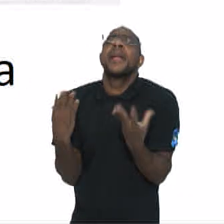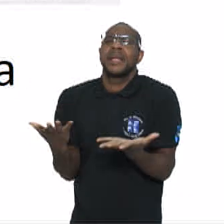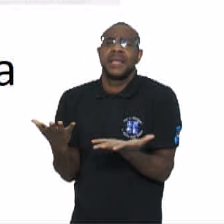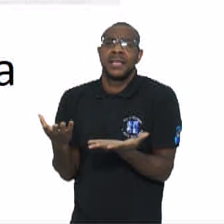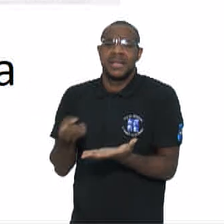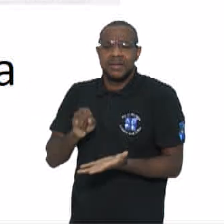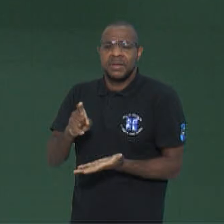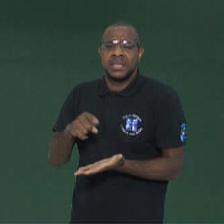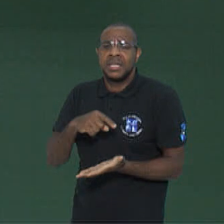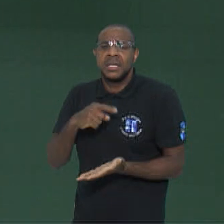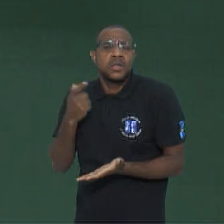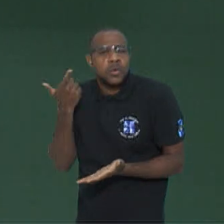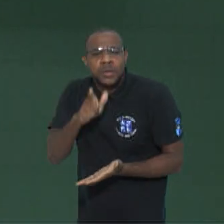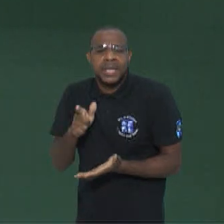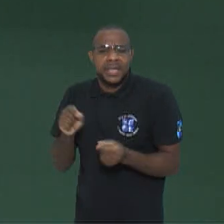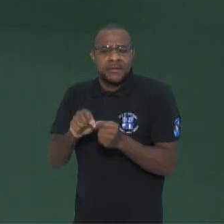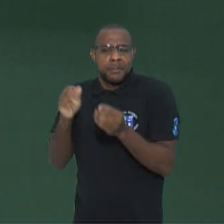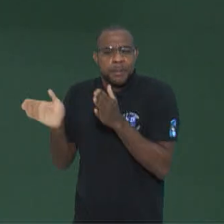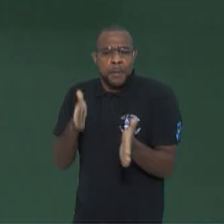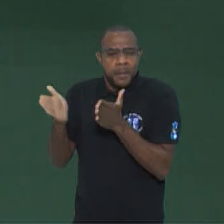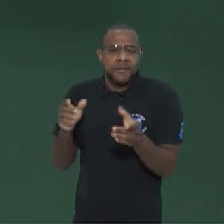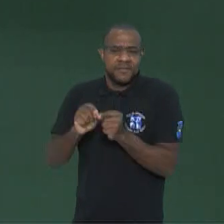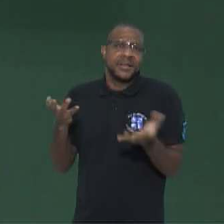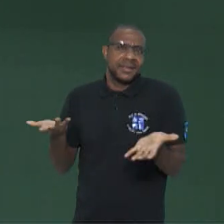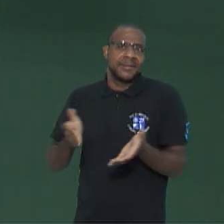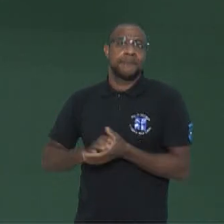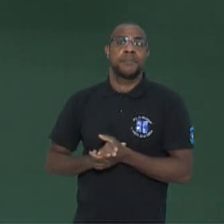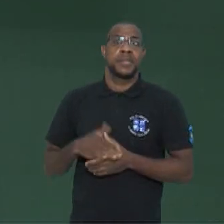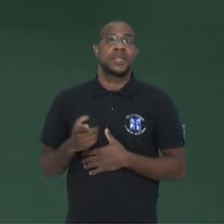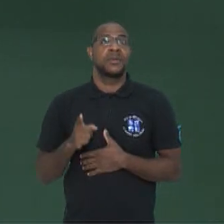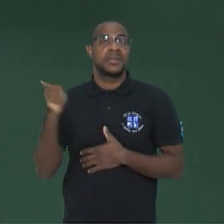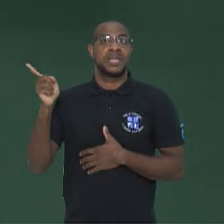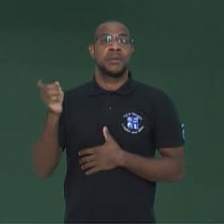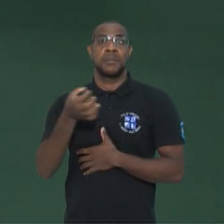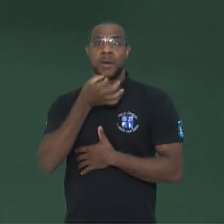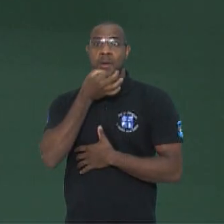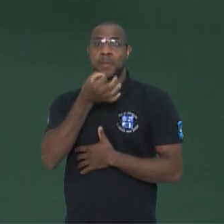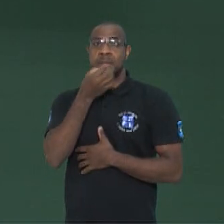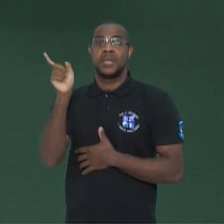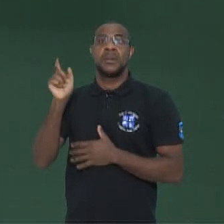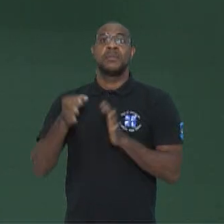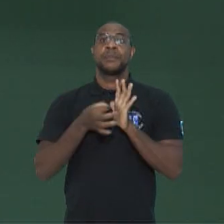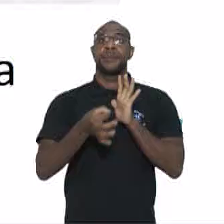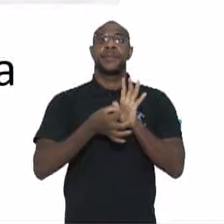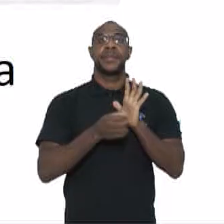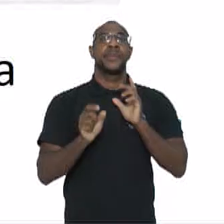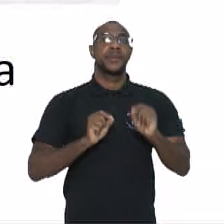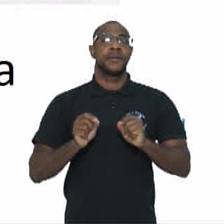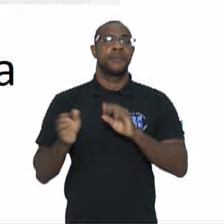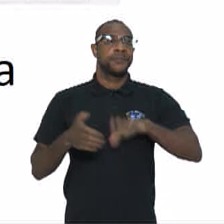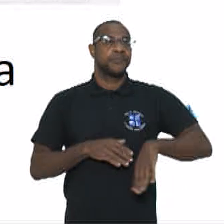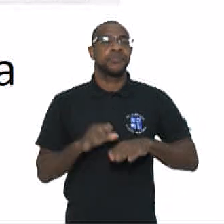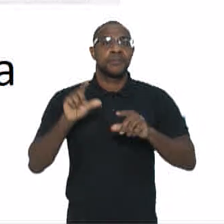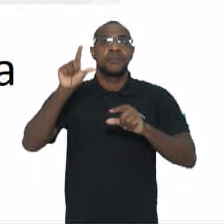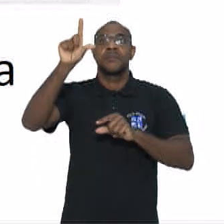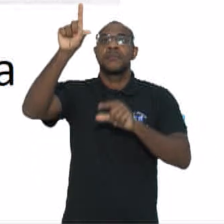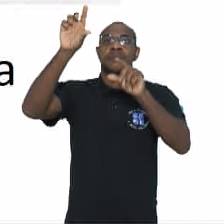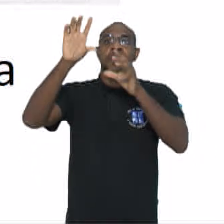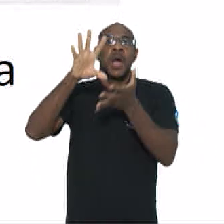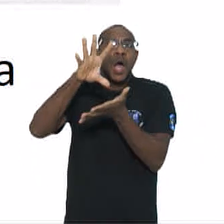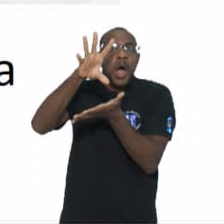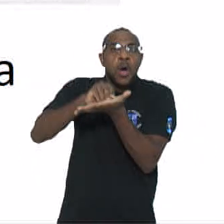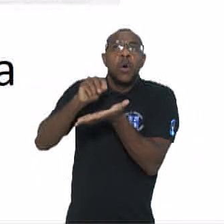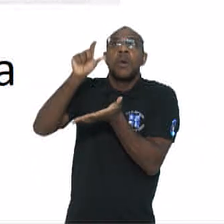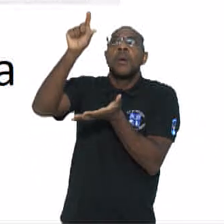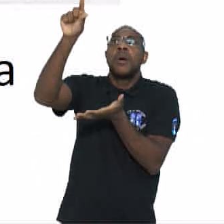massa? Então aqui tem uma certa crítica, né? O que será que ele está criticando? Copie da tirinha um exemplo